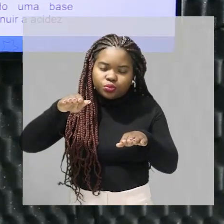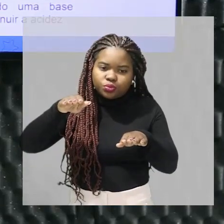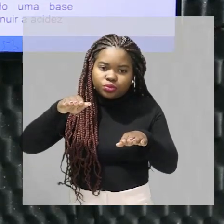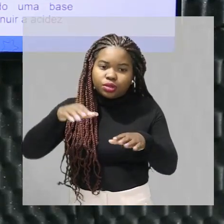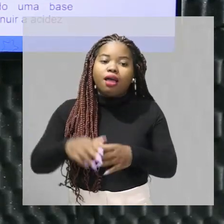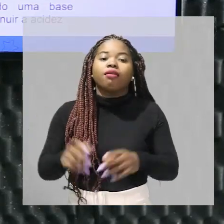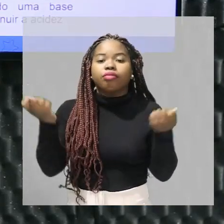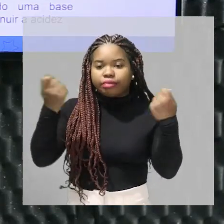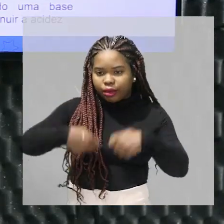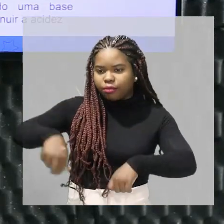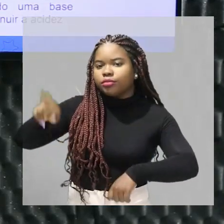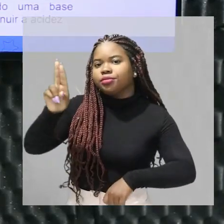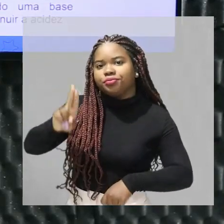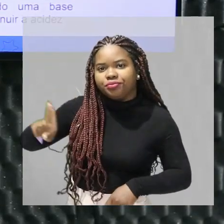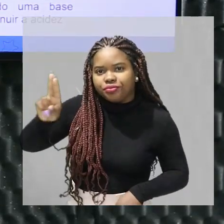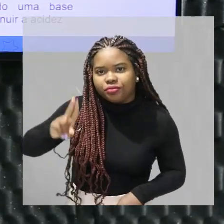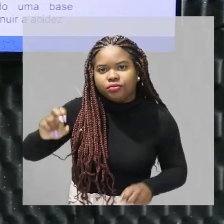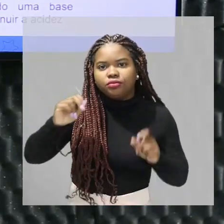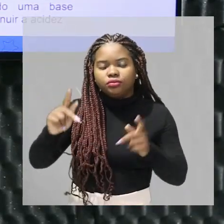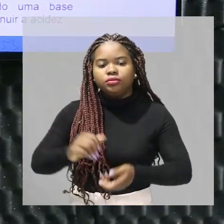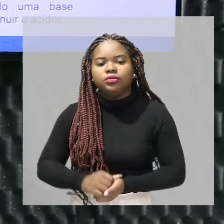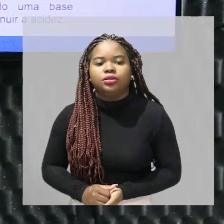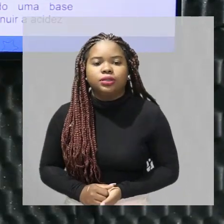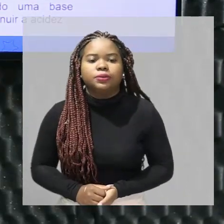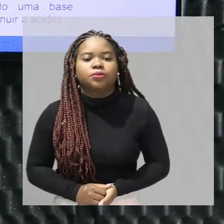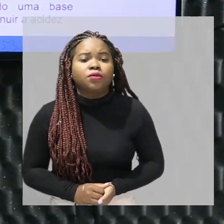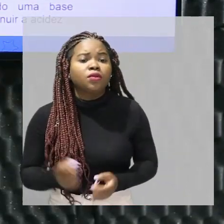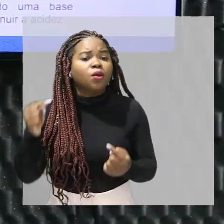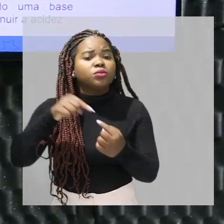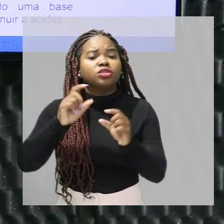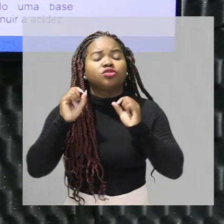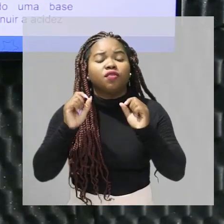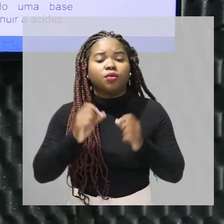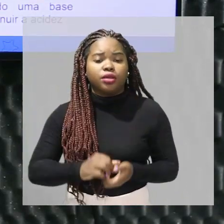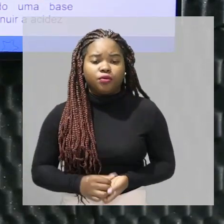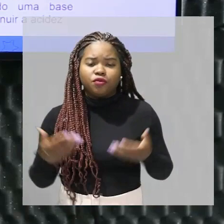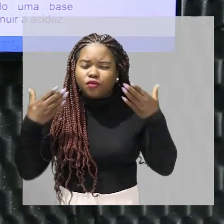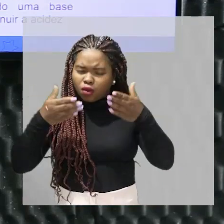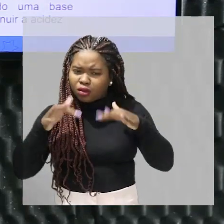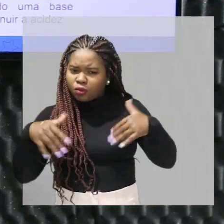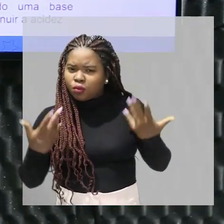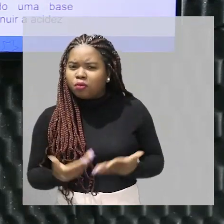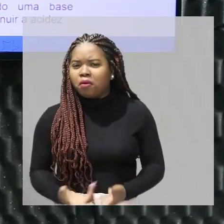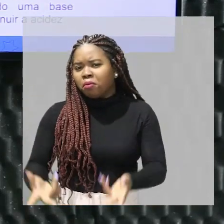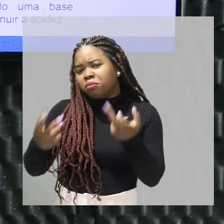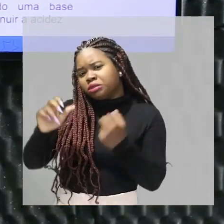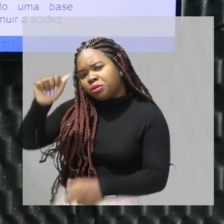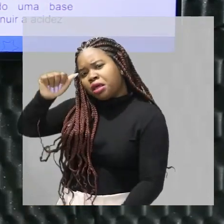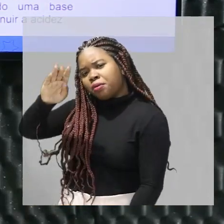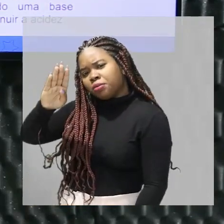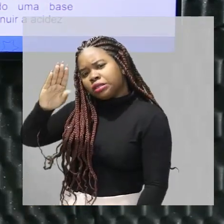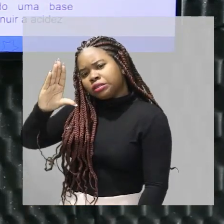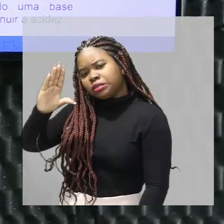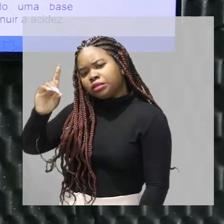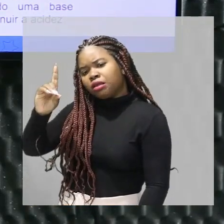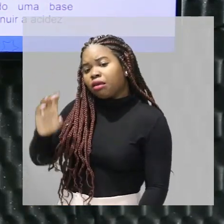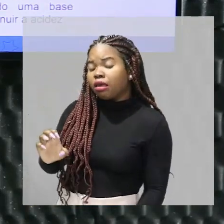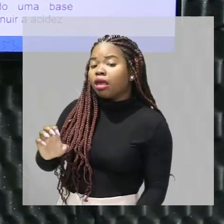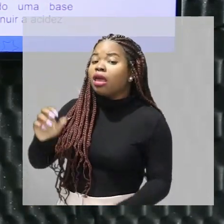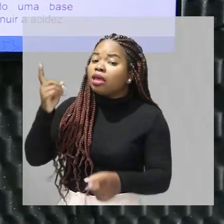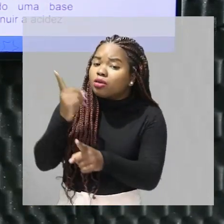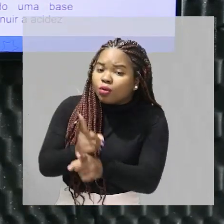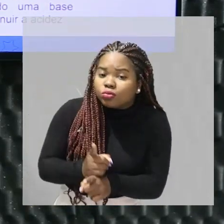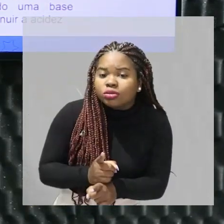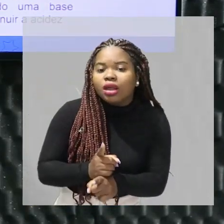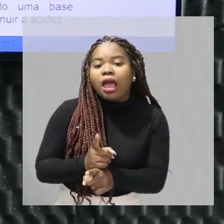poder ser utilizada, ok? Bom, nosso objetivo, turminha, olhando para as alternativas, é encontrar qual vai ser